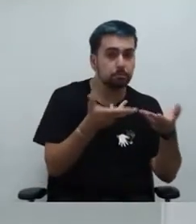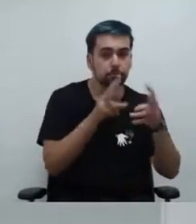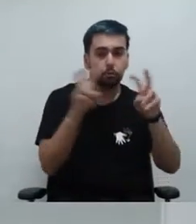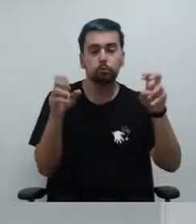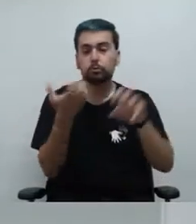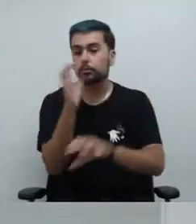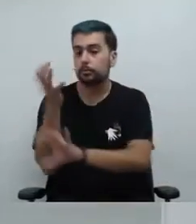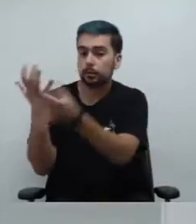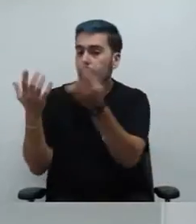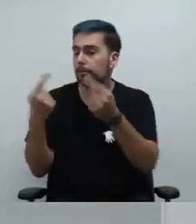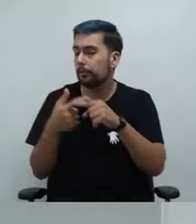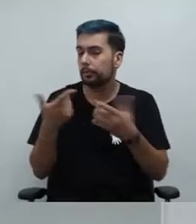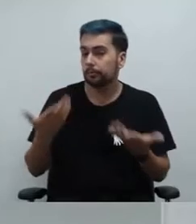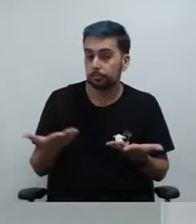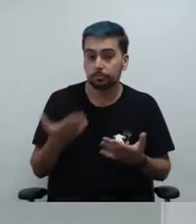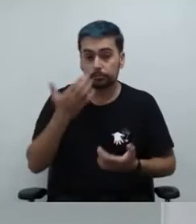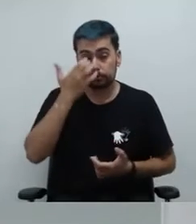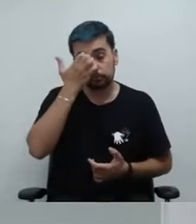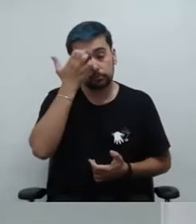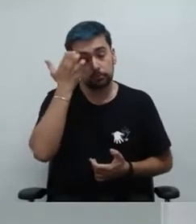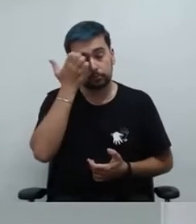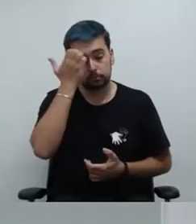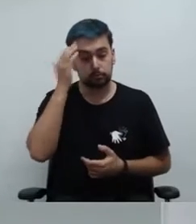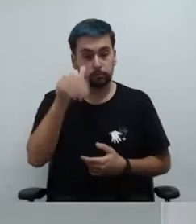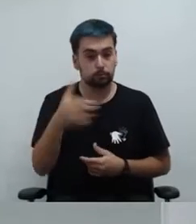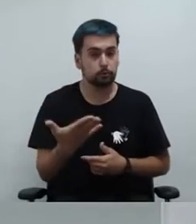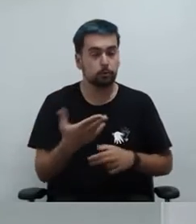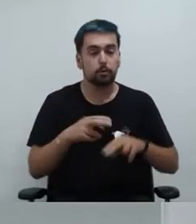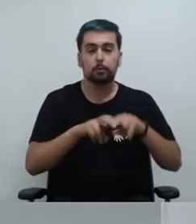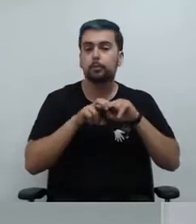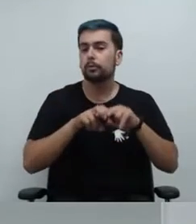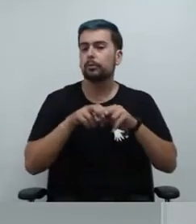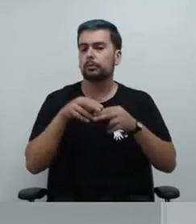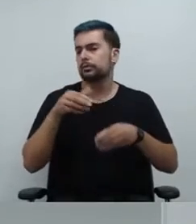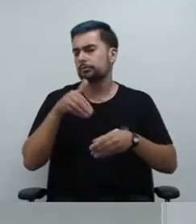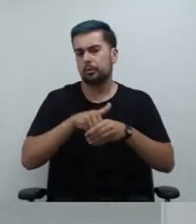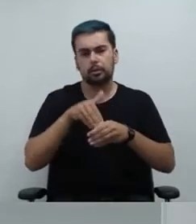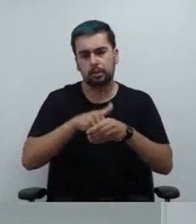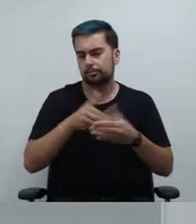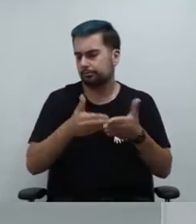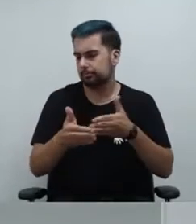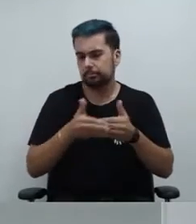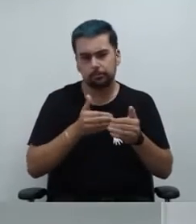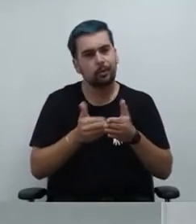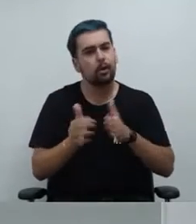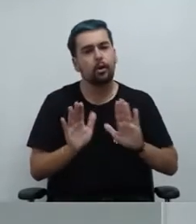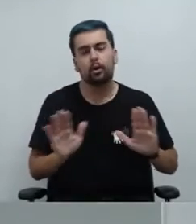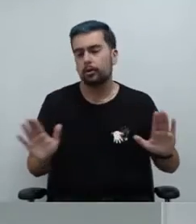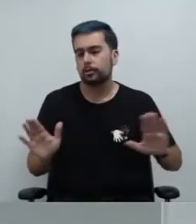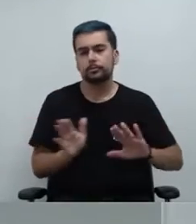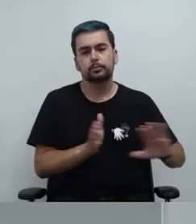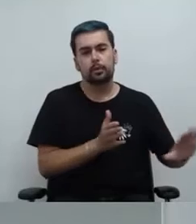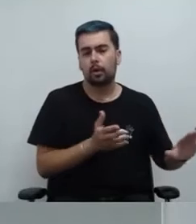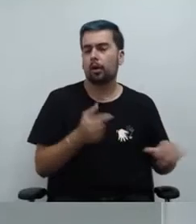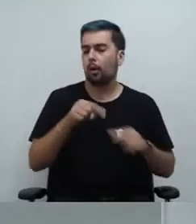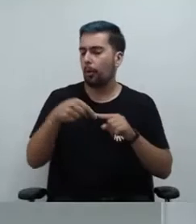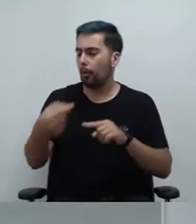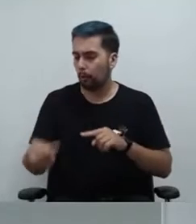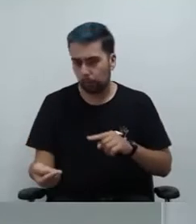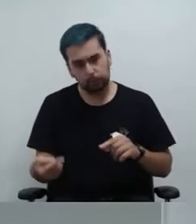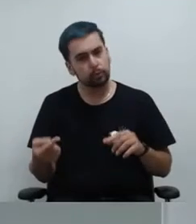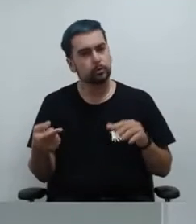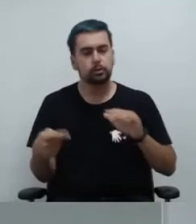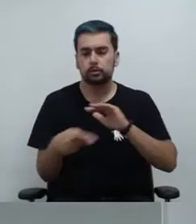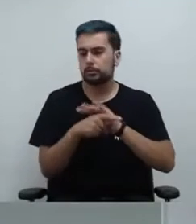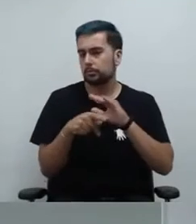questões ambientais. É por isso, independentemente da votação por essa atual composição do Conselho ou pela próxima,